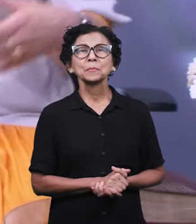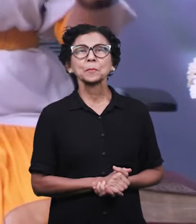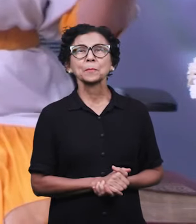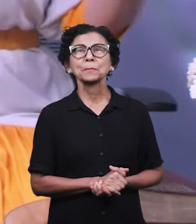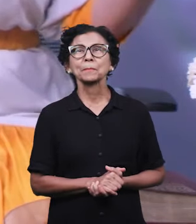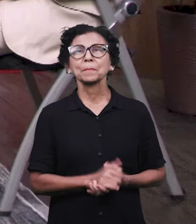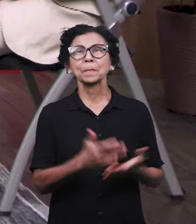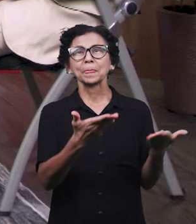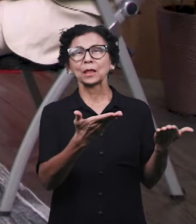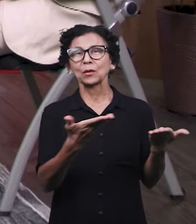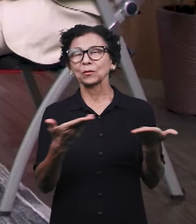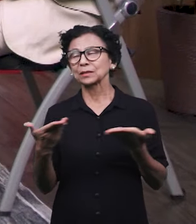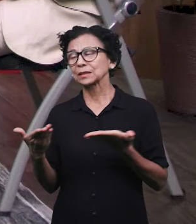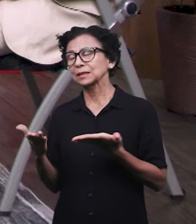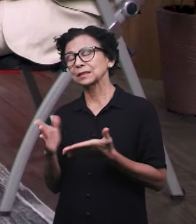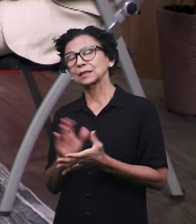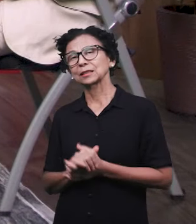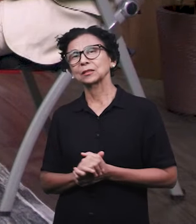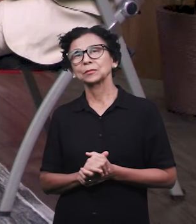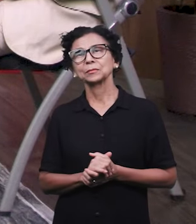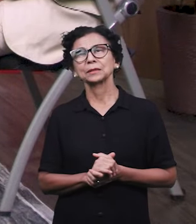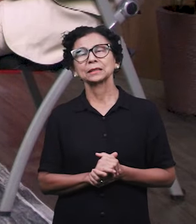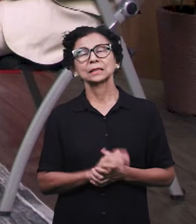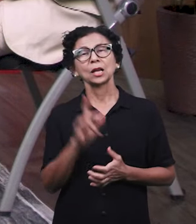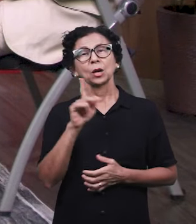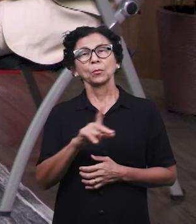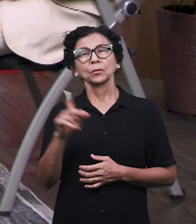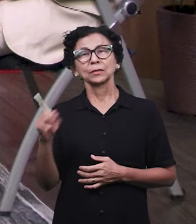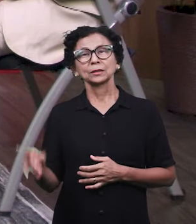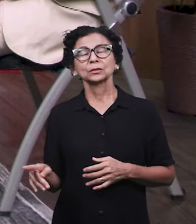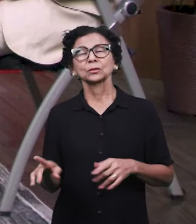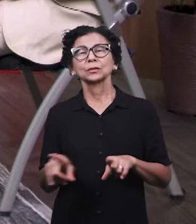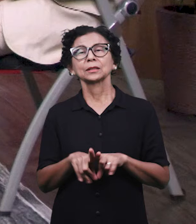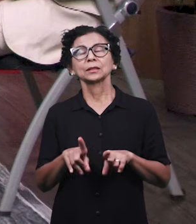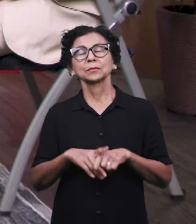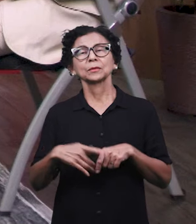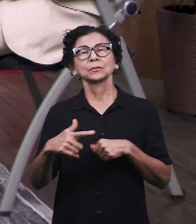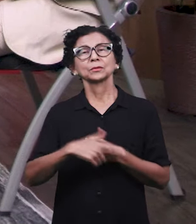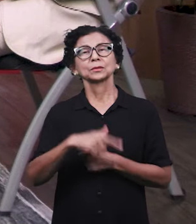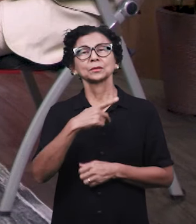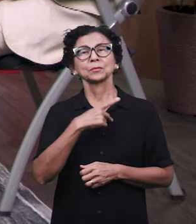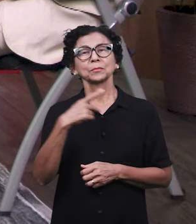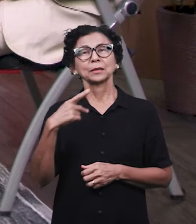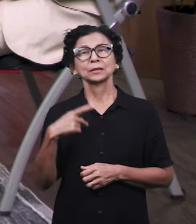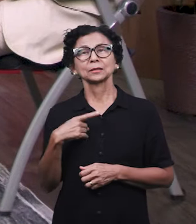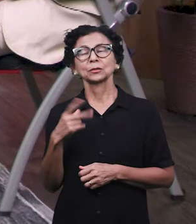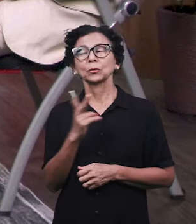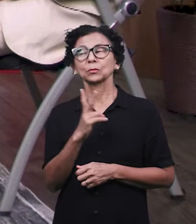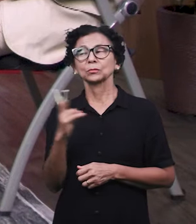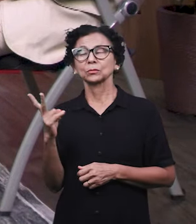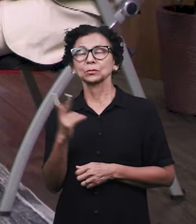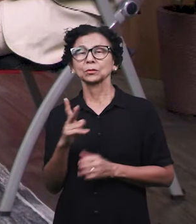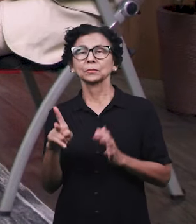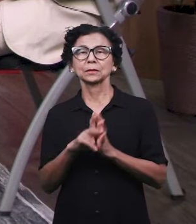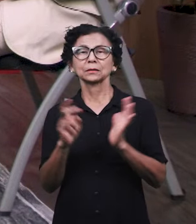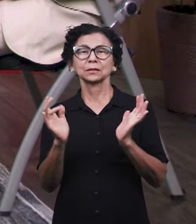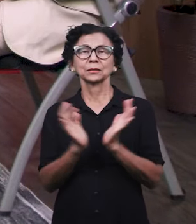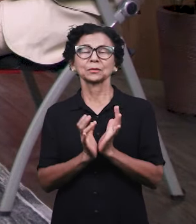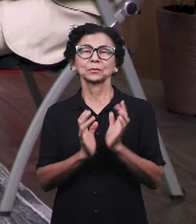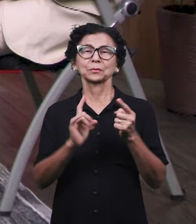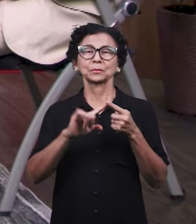do que Verdade. os nossos professores, pastores e amigos do grupo Ciência e Fé, um grupo que tem trabalhado